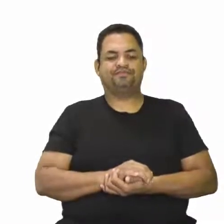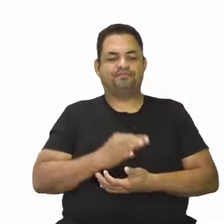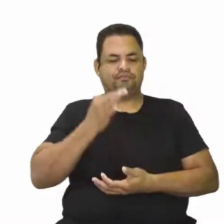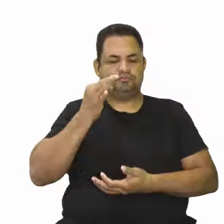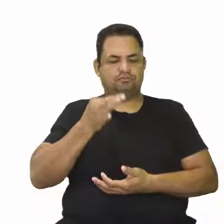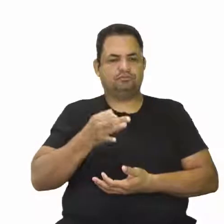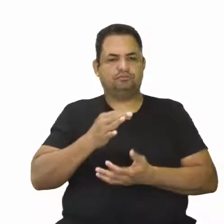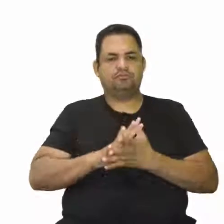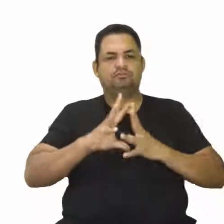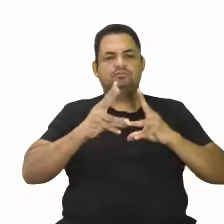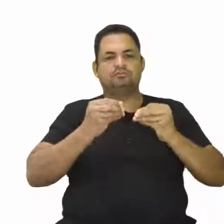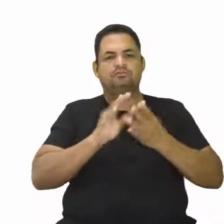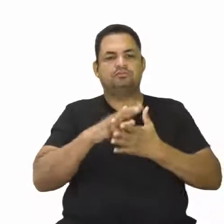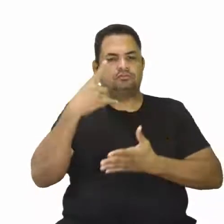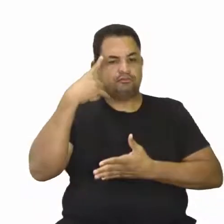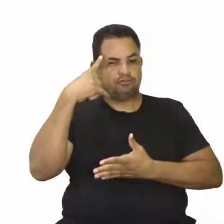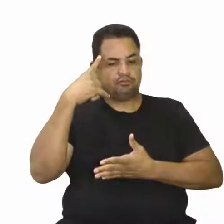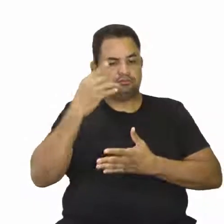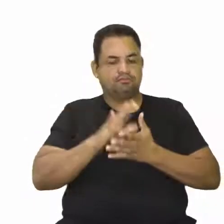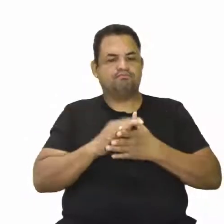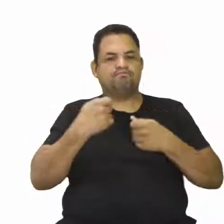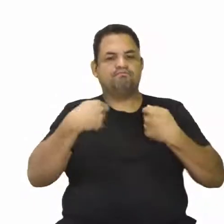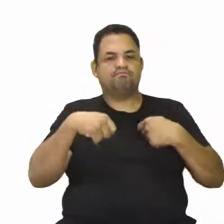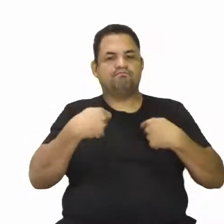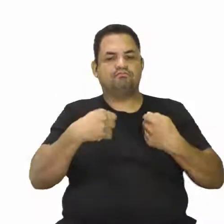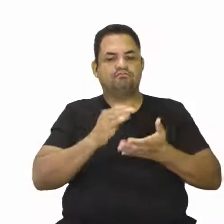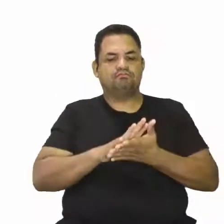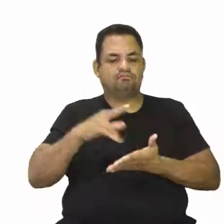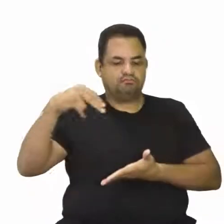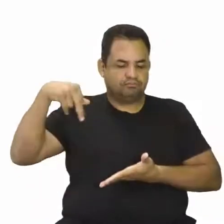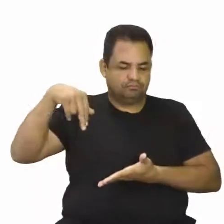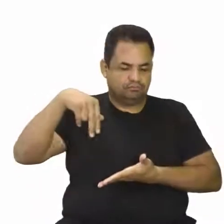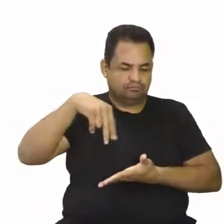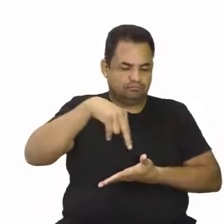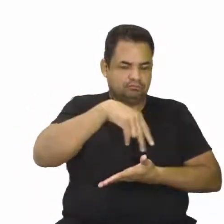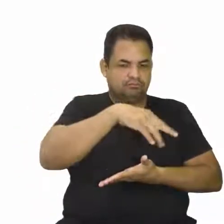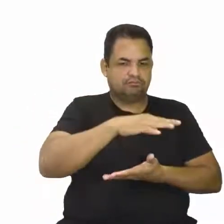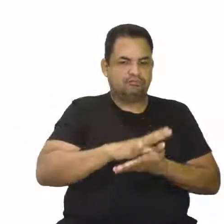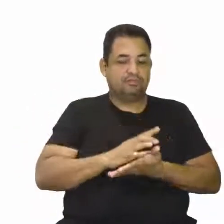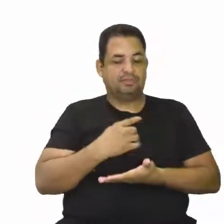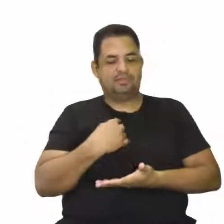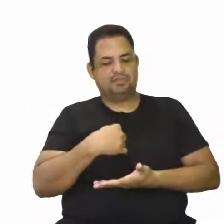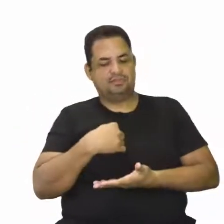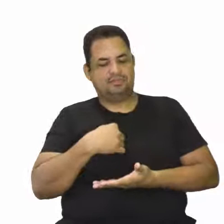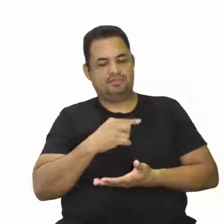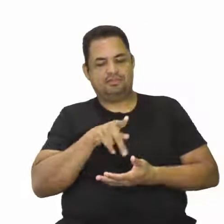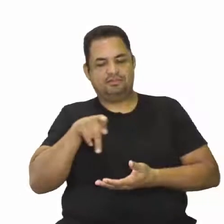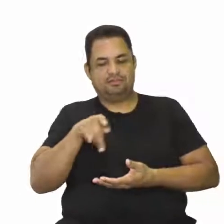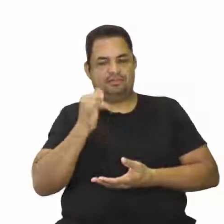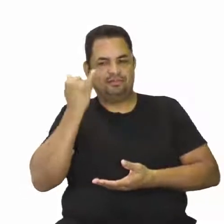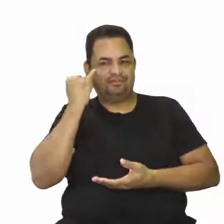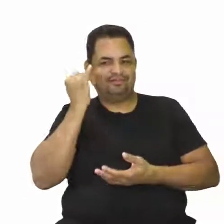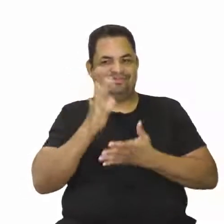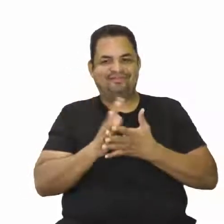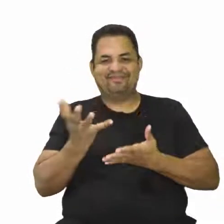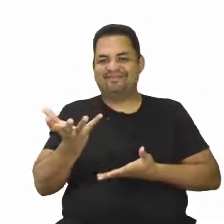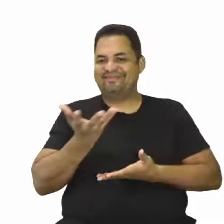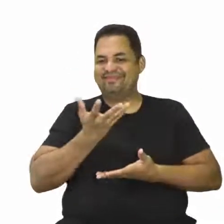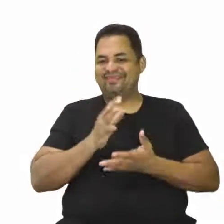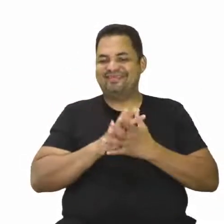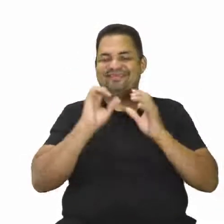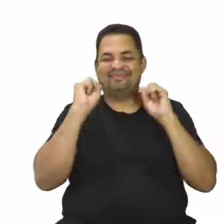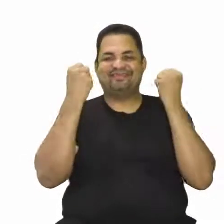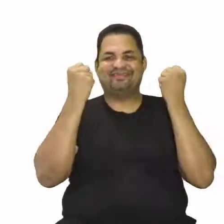Certamente, todos pensam que devem fazer caminhada. Mas nem eu, nem o professor Sâmio queremos fazer atividade